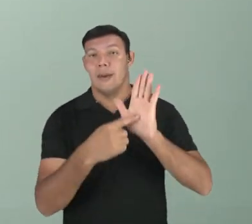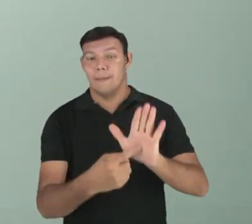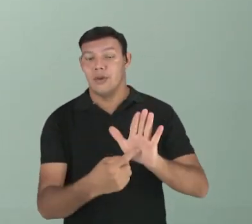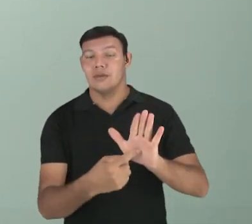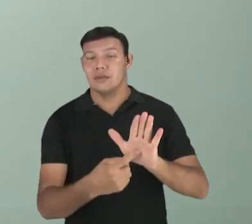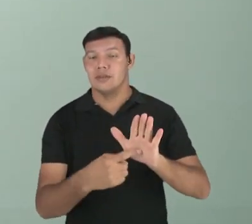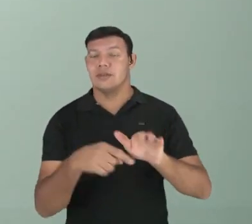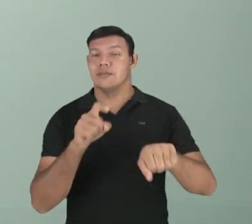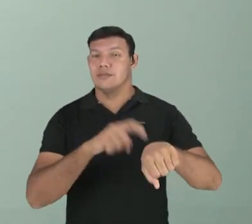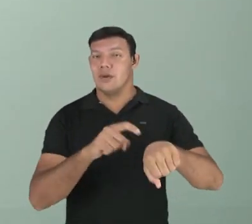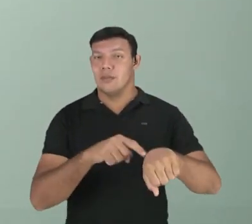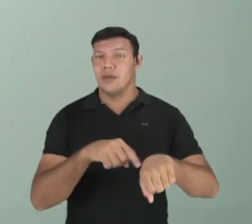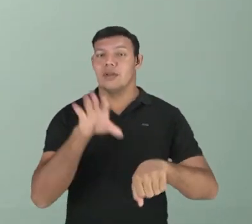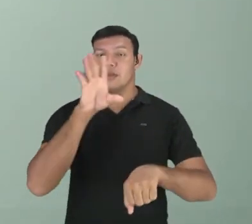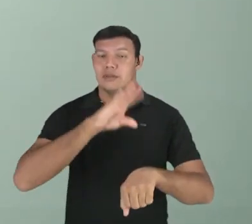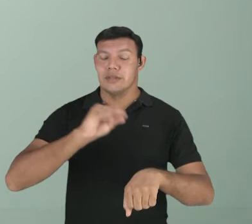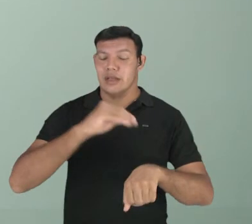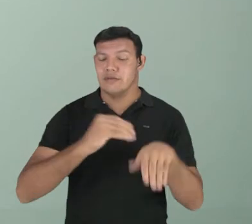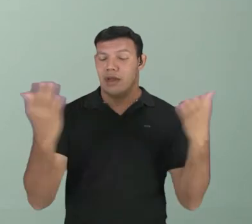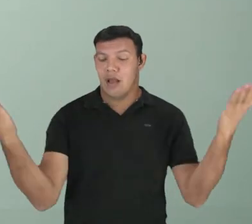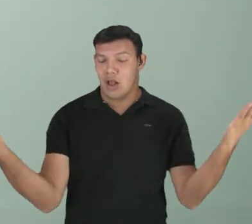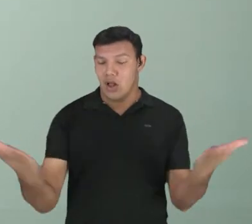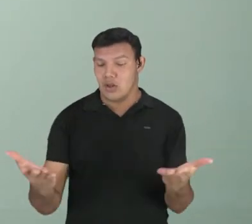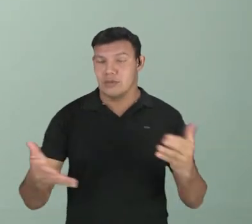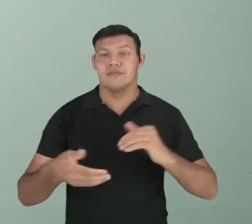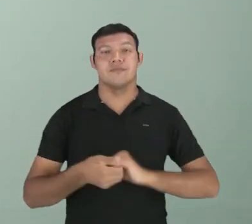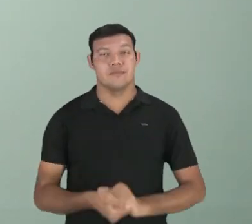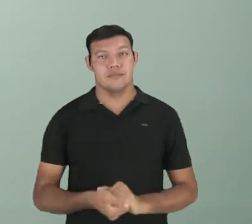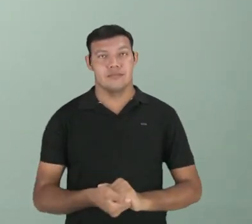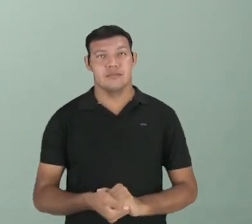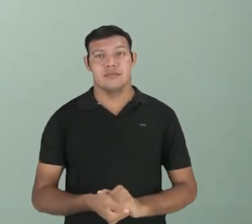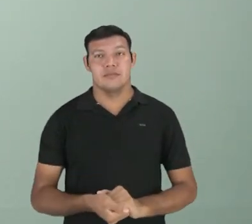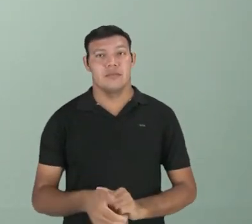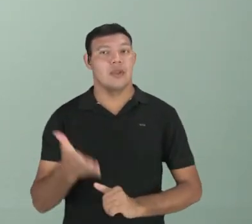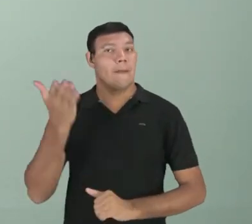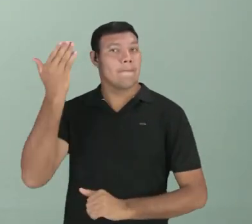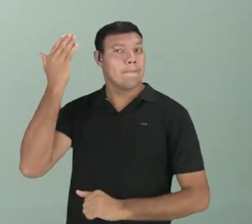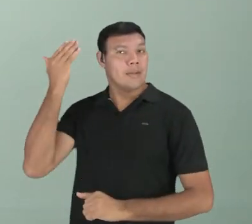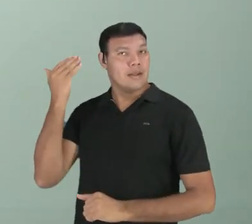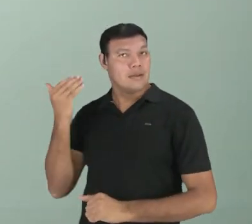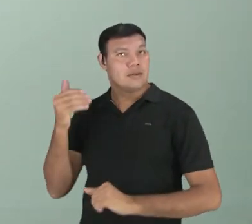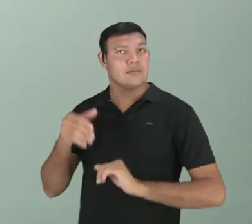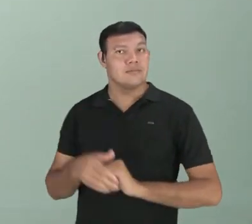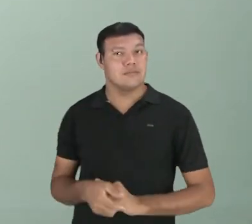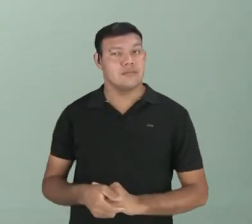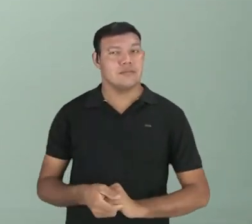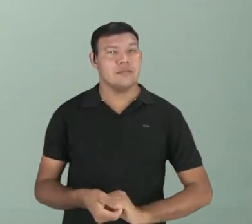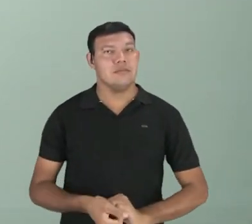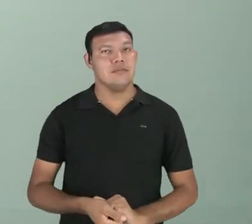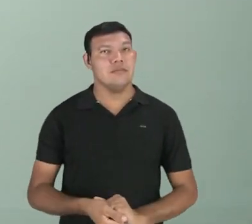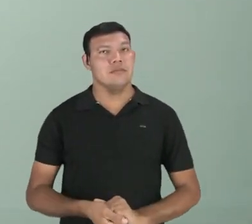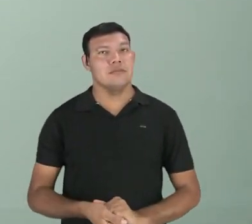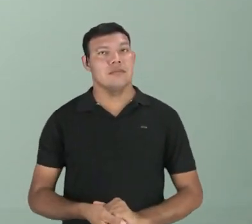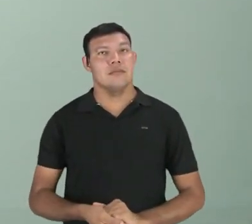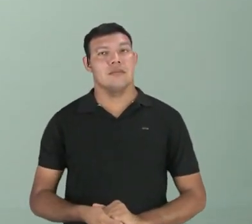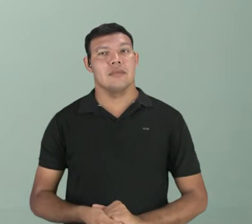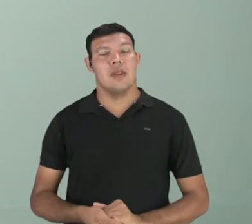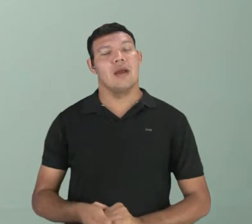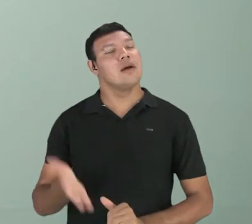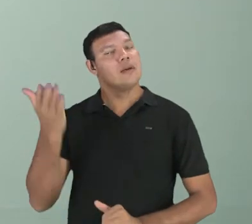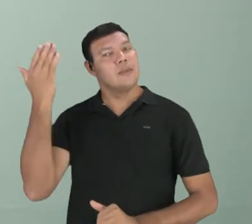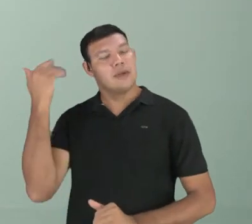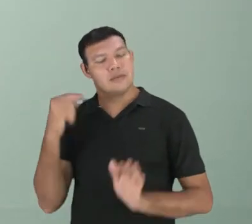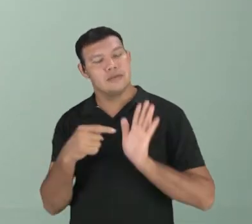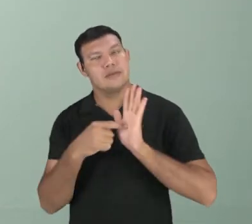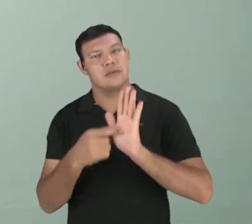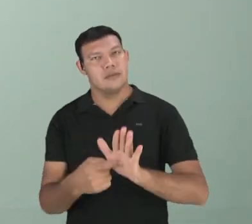indica o momento da fala, o agora, o momento que eu estou falando. Pretérito, os pretéritos no geral, eles indicam